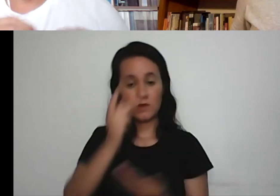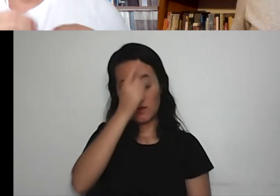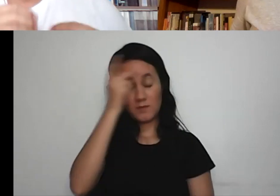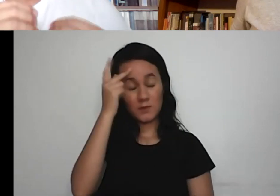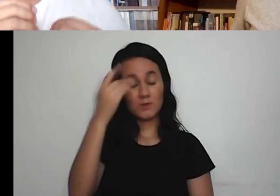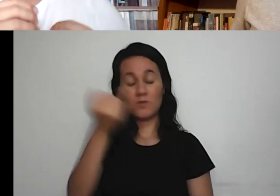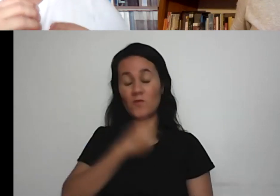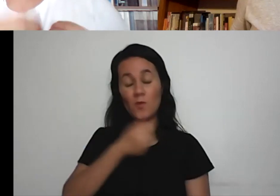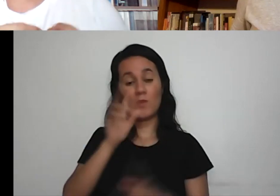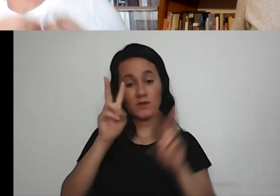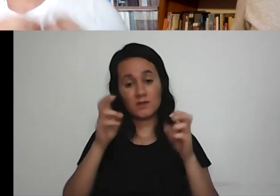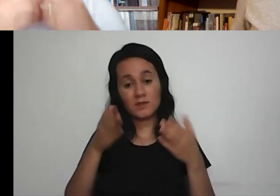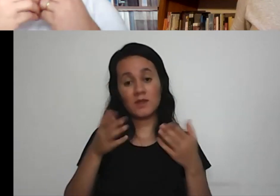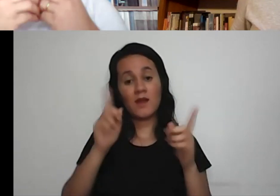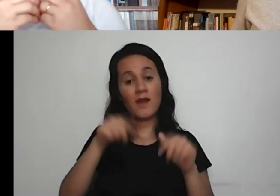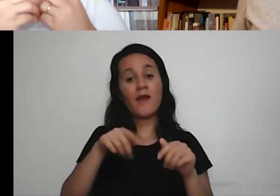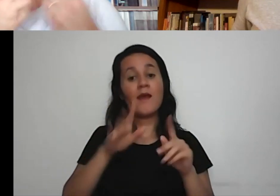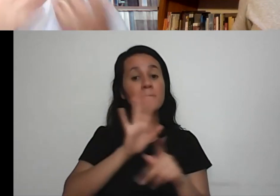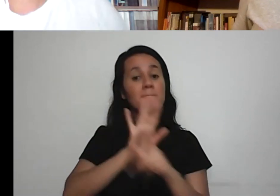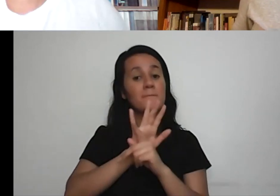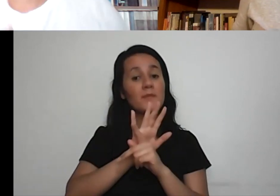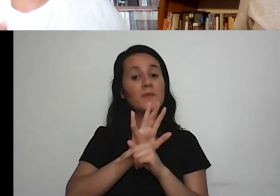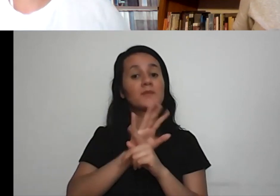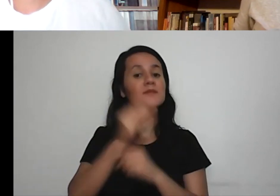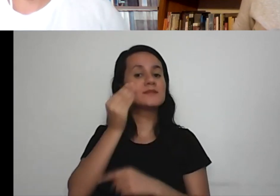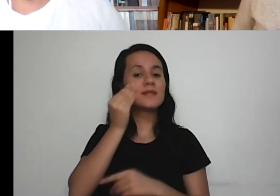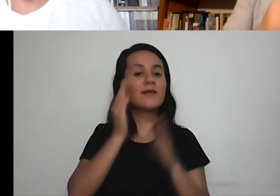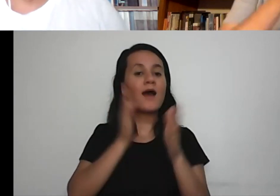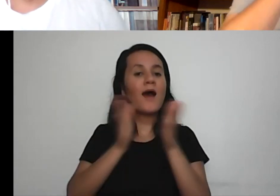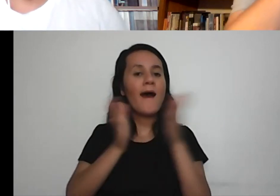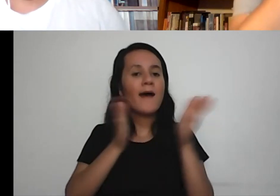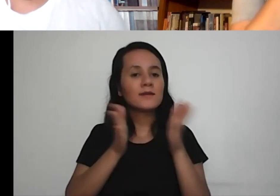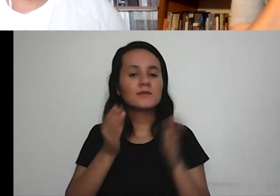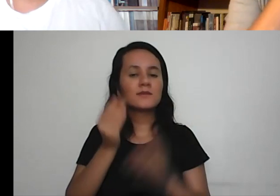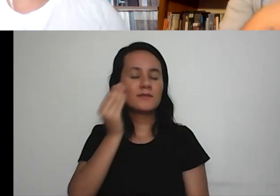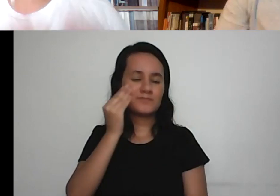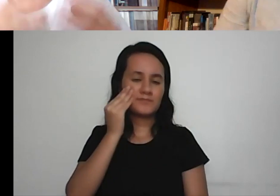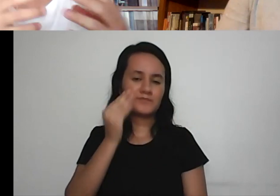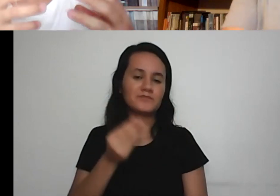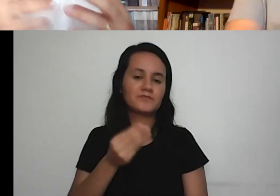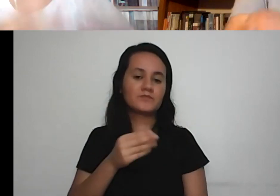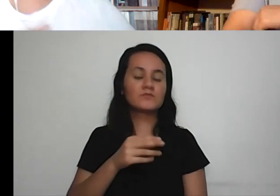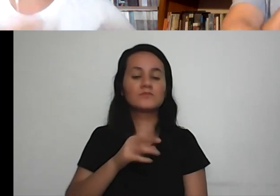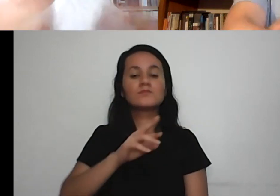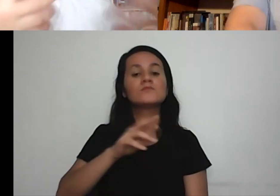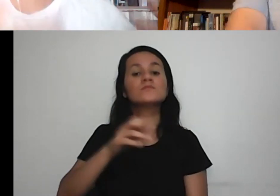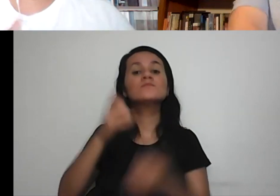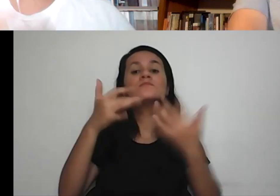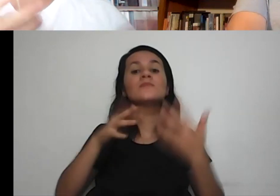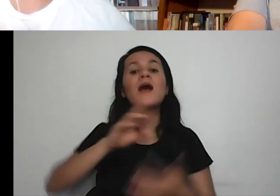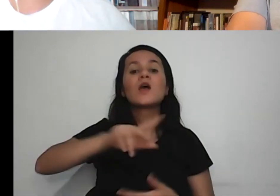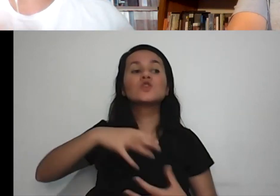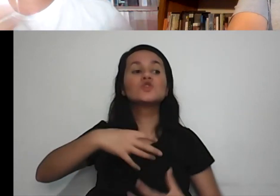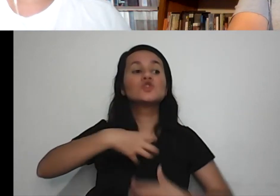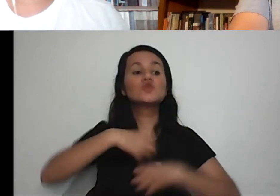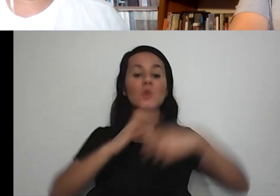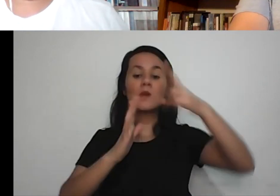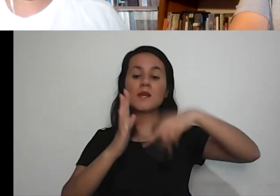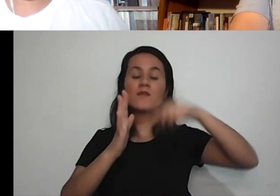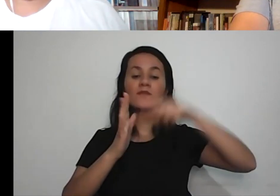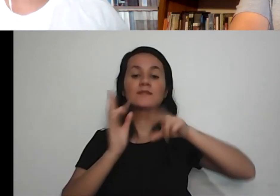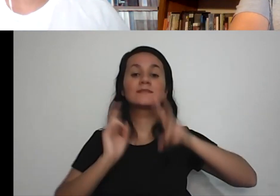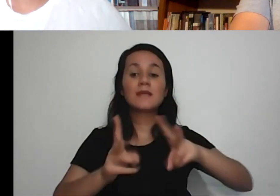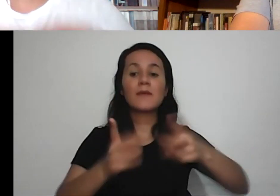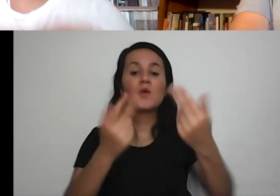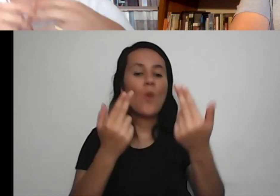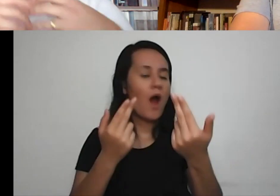isso, né? A questão de manter acessível, né, não quer dizer que a reação àqueles livros vai se dar sempre da mesma